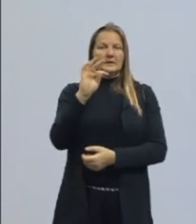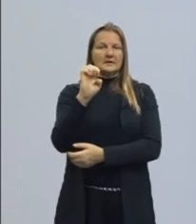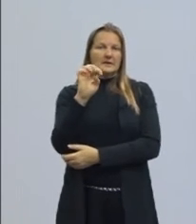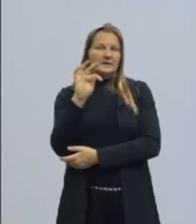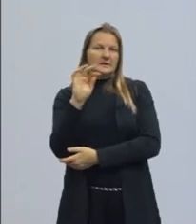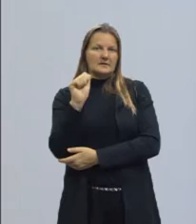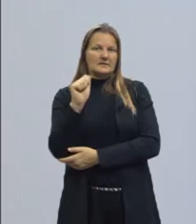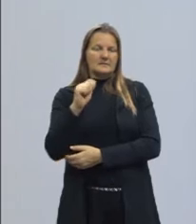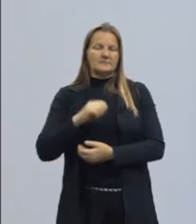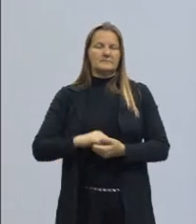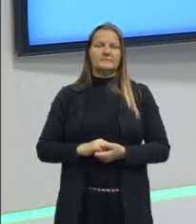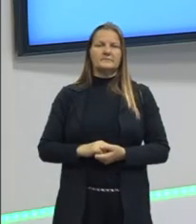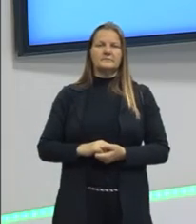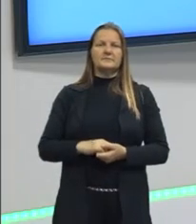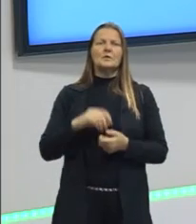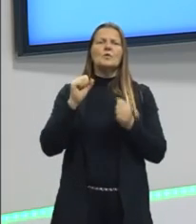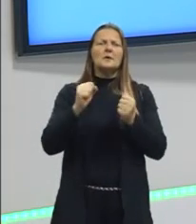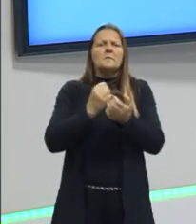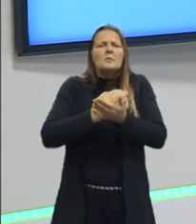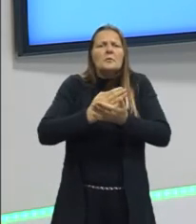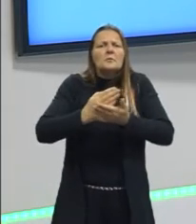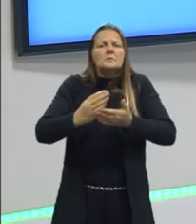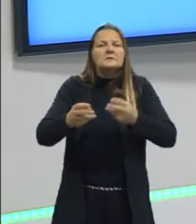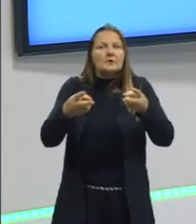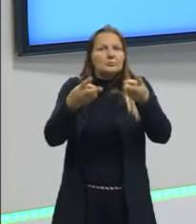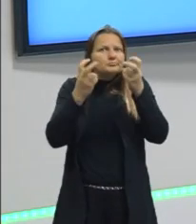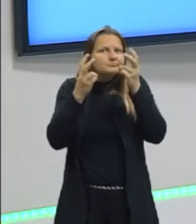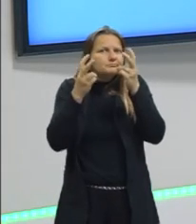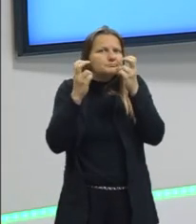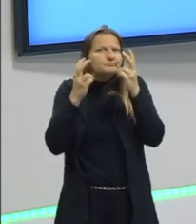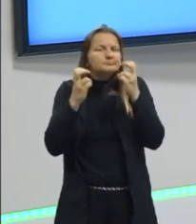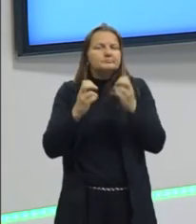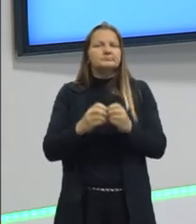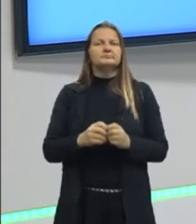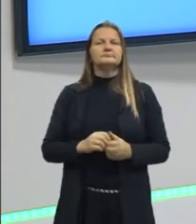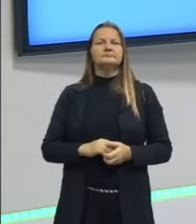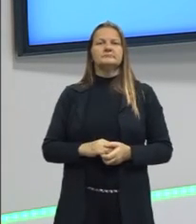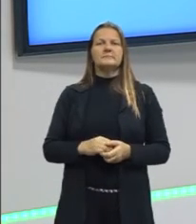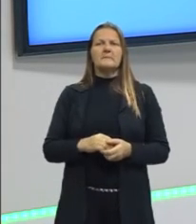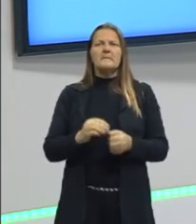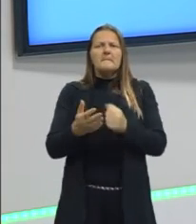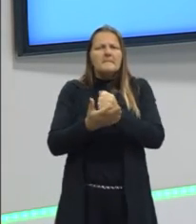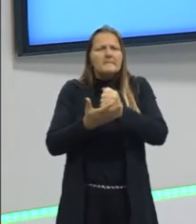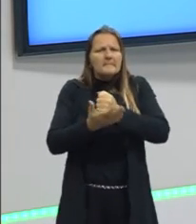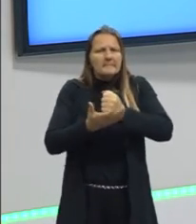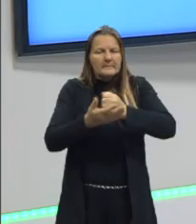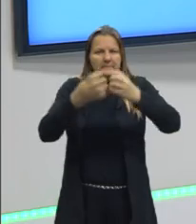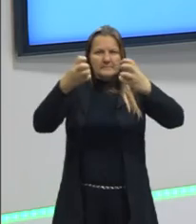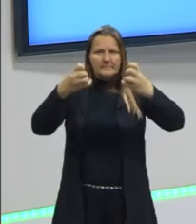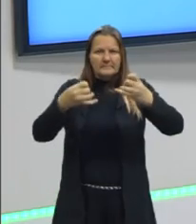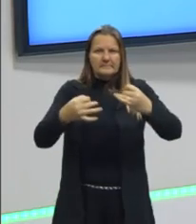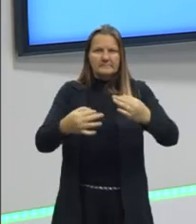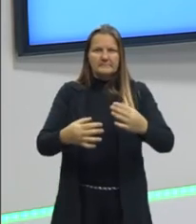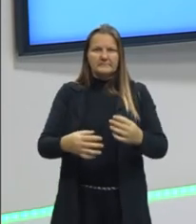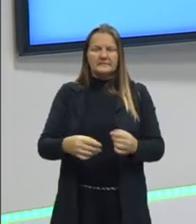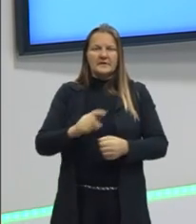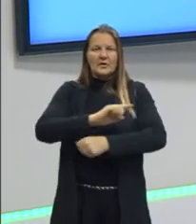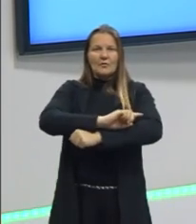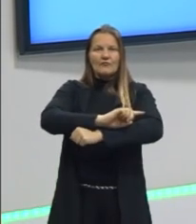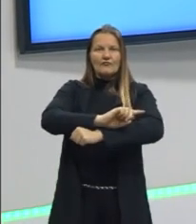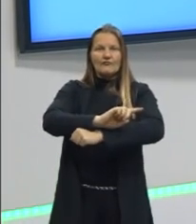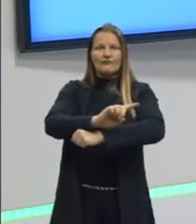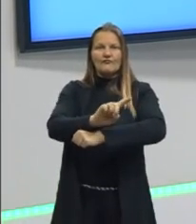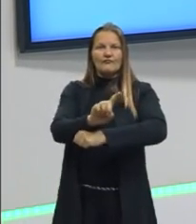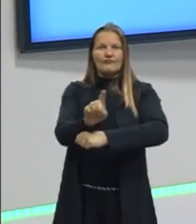bom que que eu já posso começar a ver né isso aqui a gente viu mas a gente viu bem basicamente a velocidade